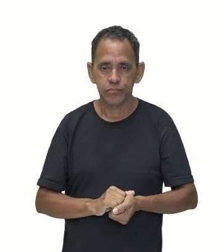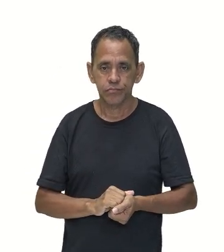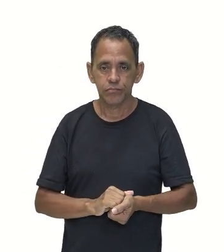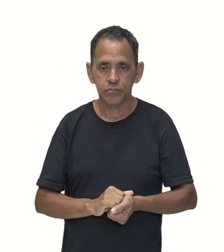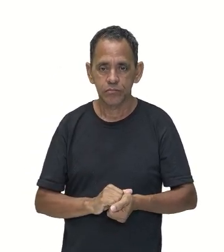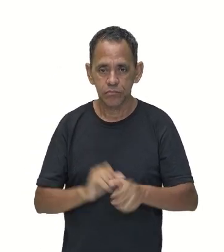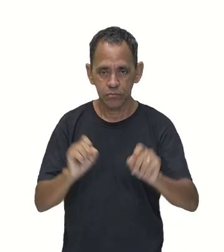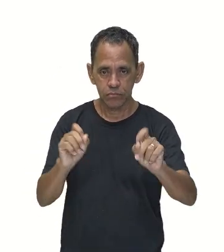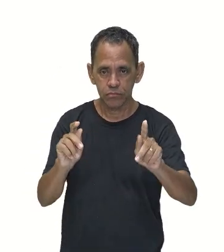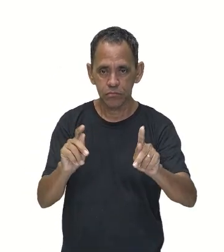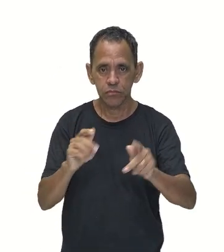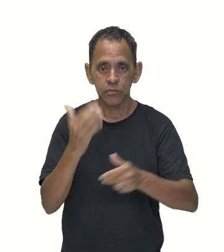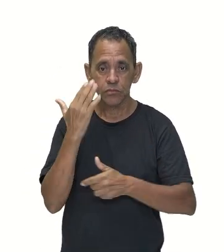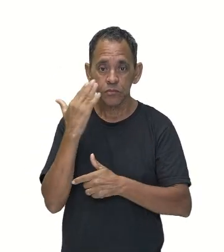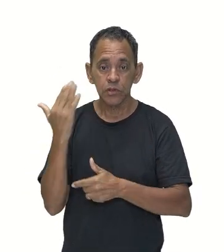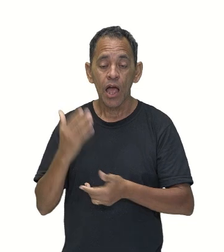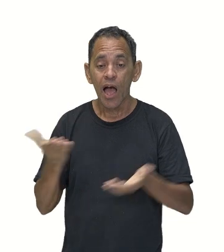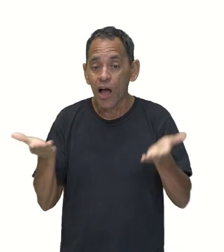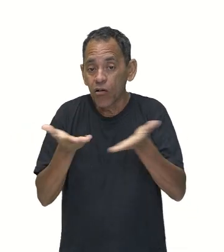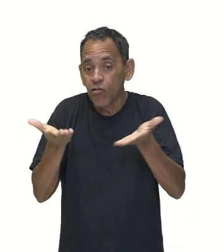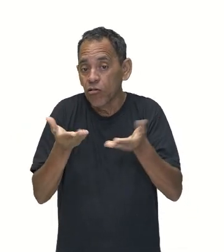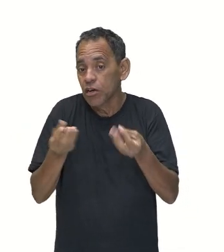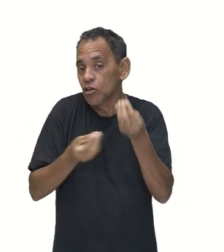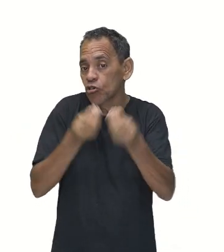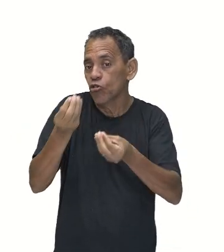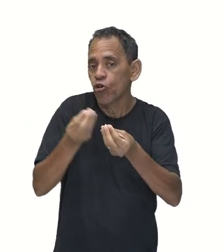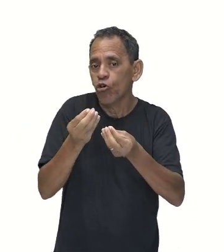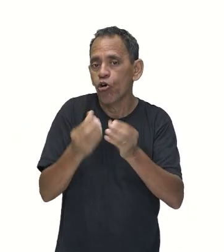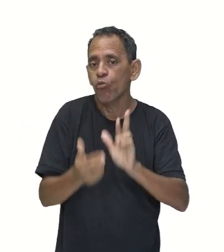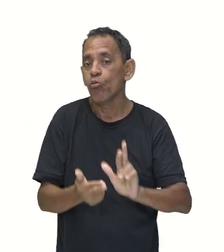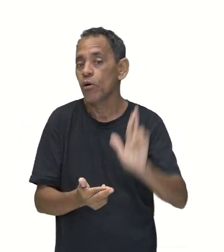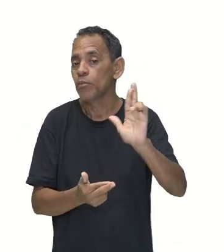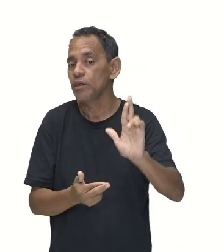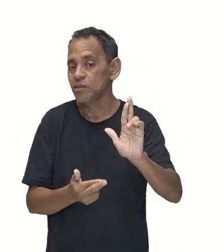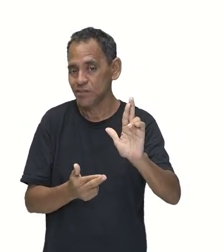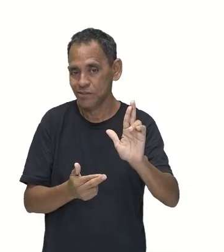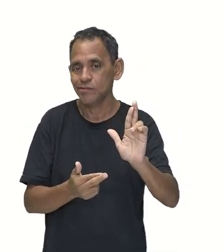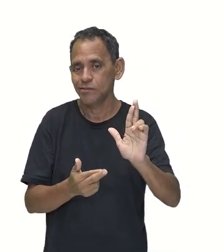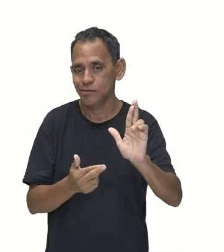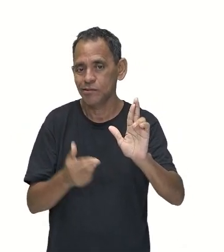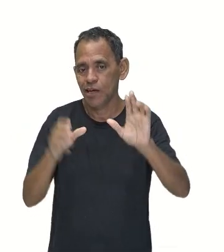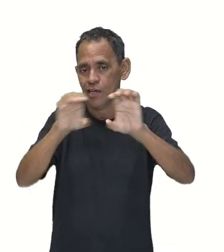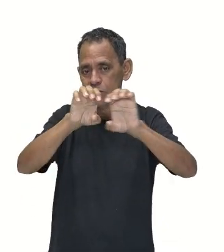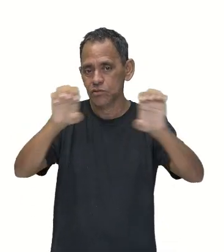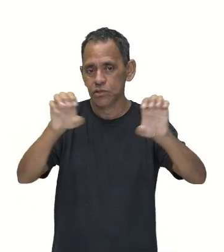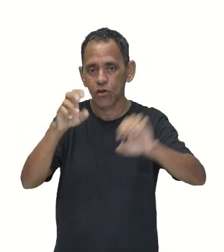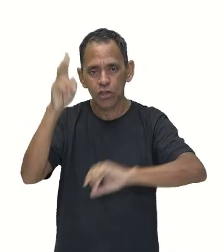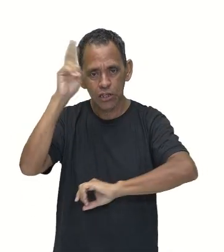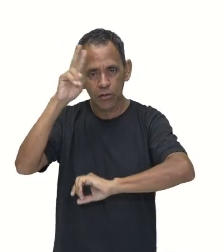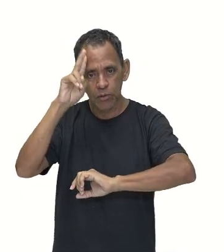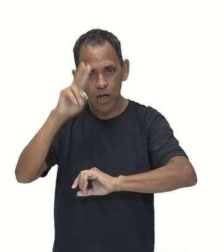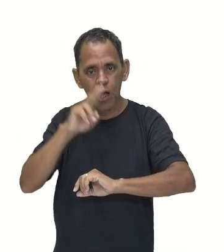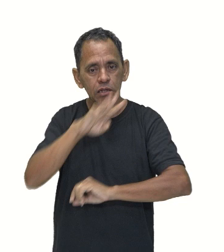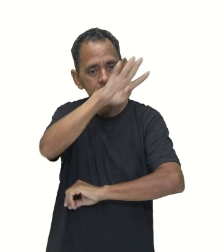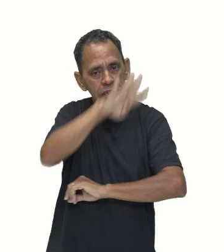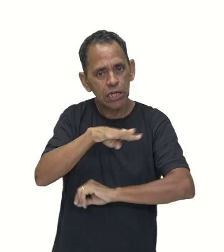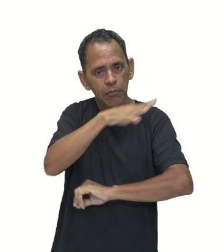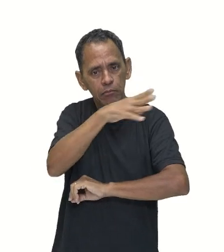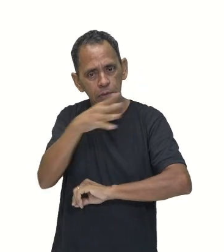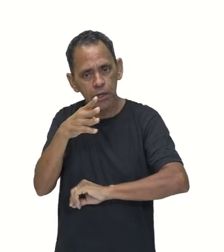vai ser isso aí, pessoal. E aí a gente tem que lembrar da tabela trigonométrica para saber quanto